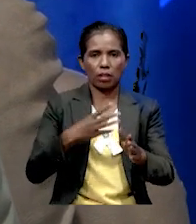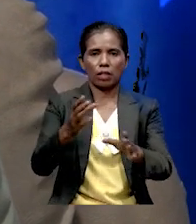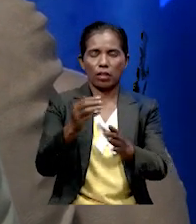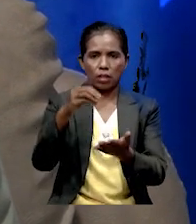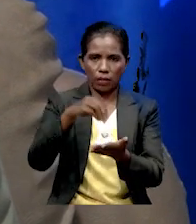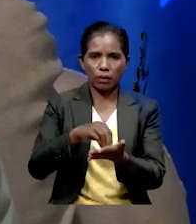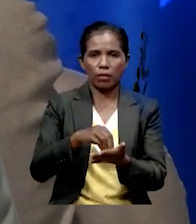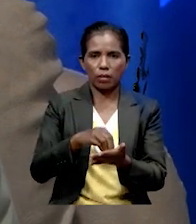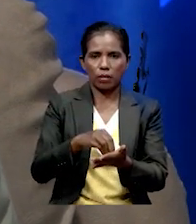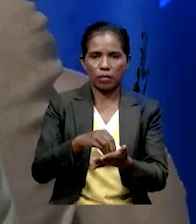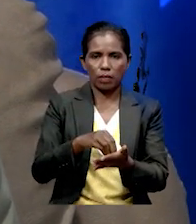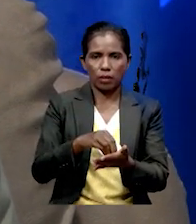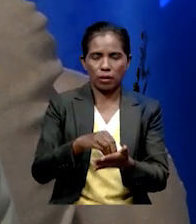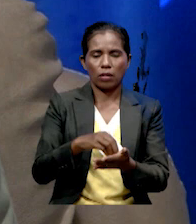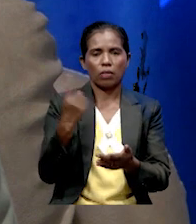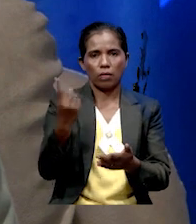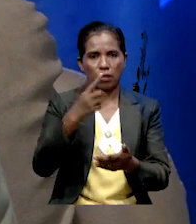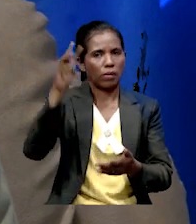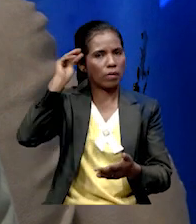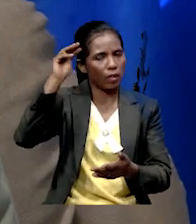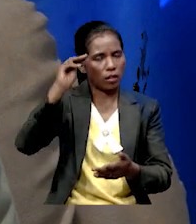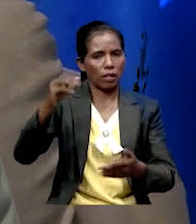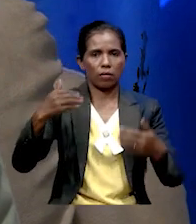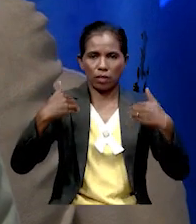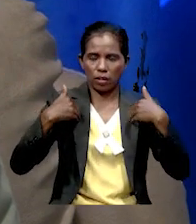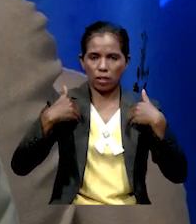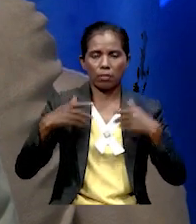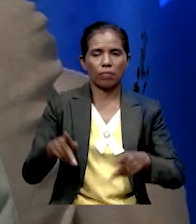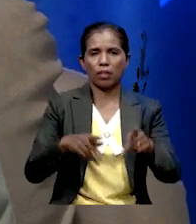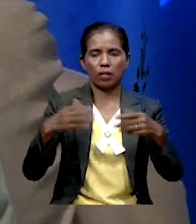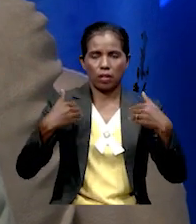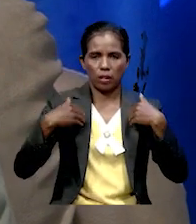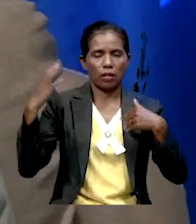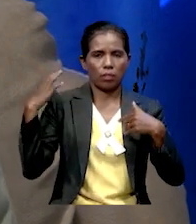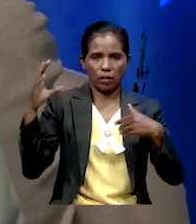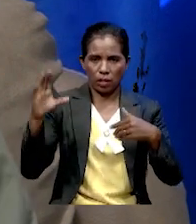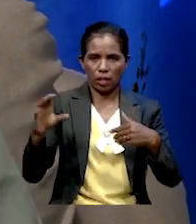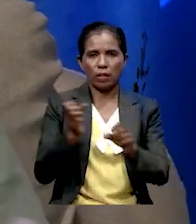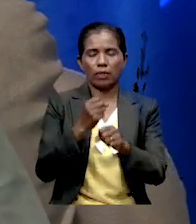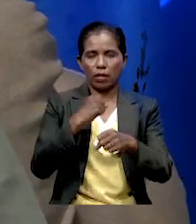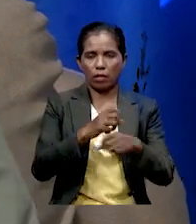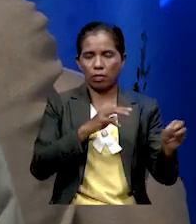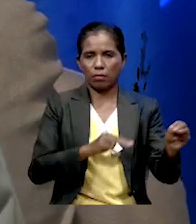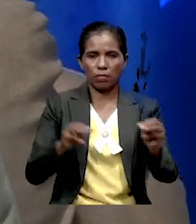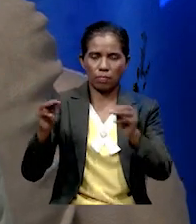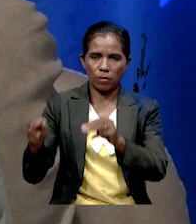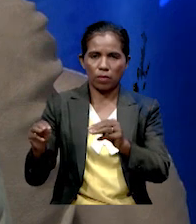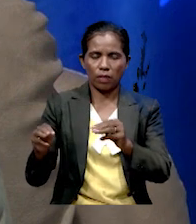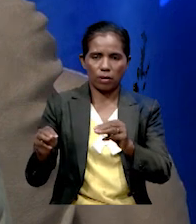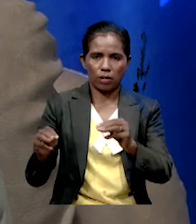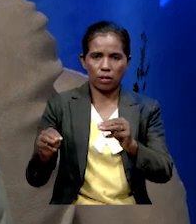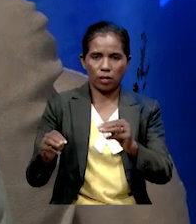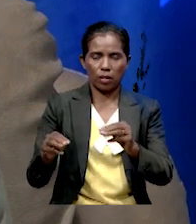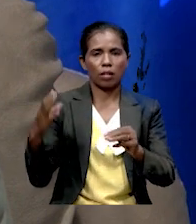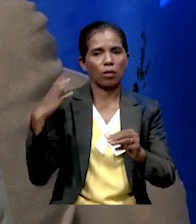só Ministério Público é competência quando a tu recorre a tu alo recurso e alteração da medida de coação, nem